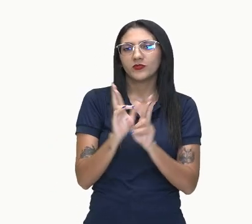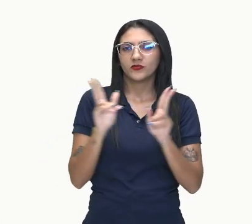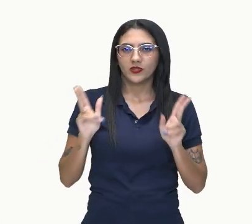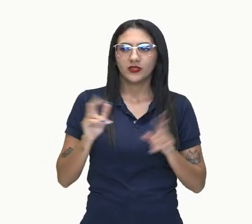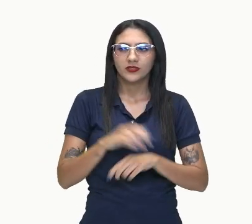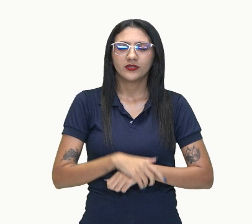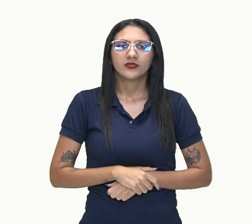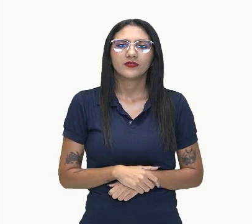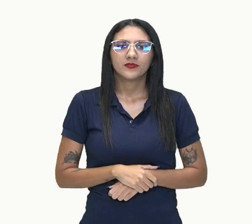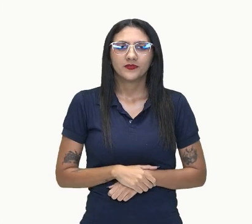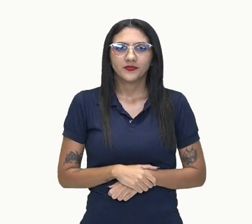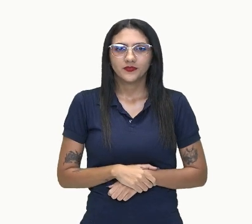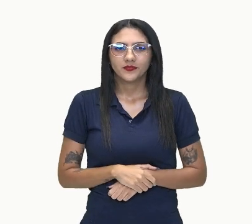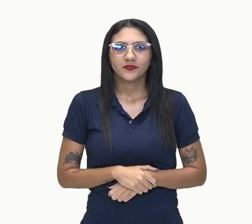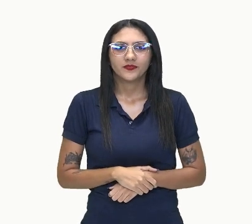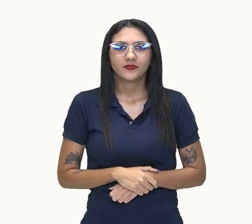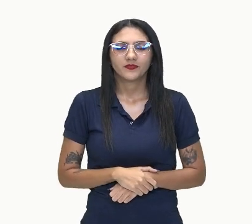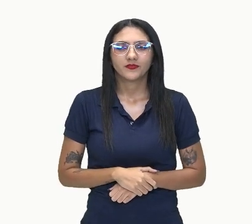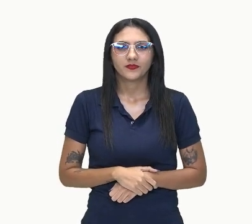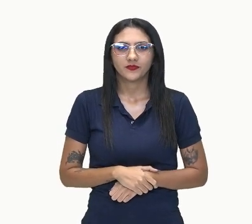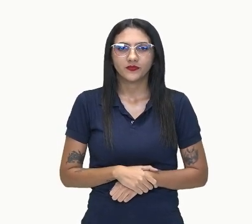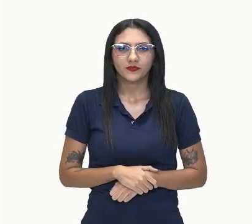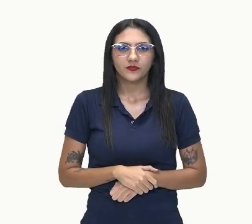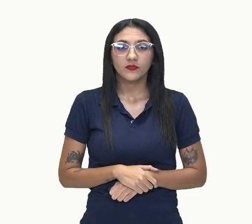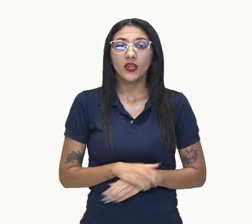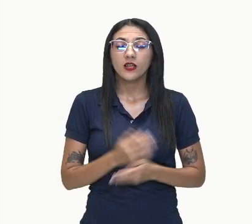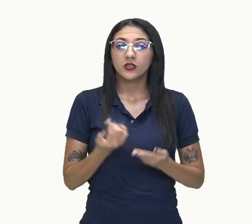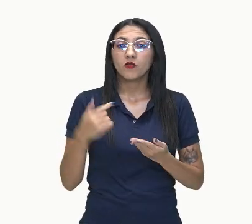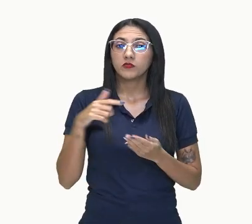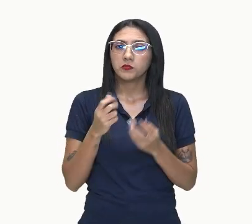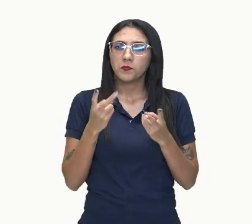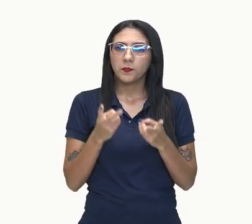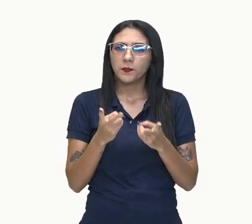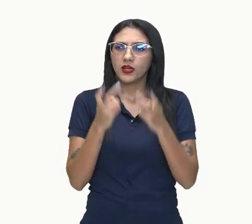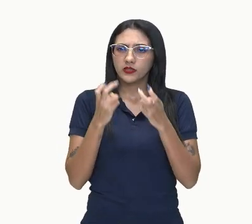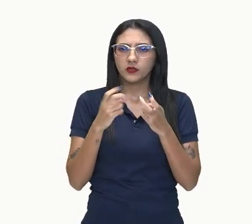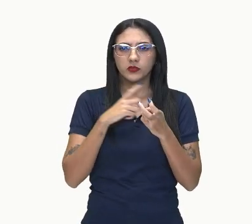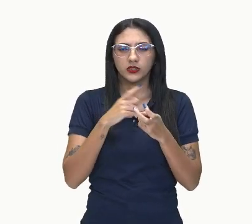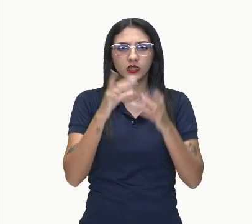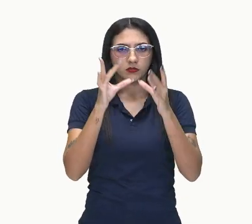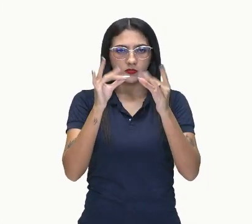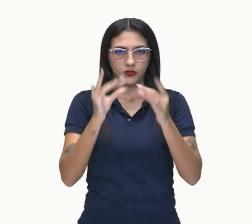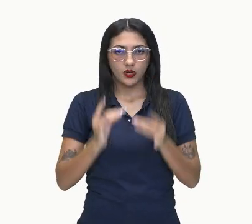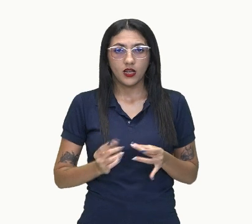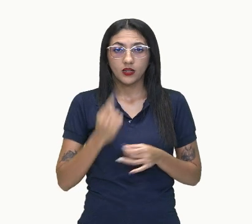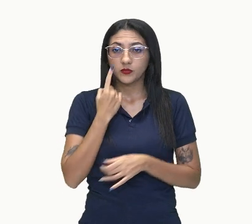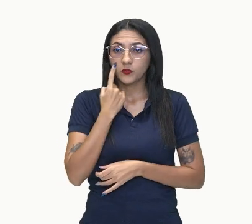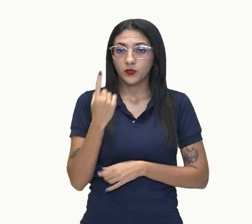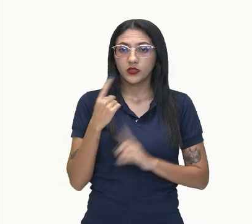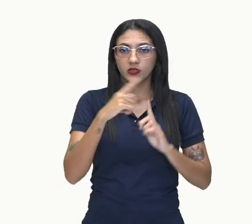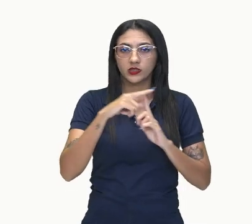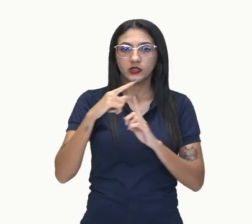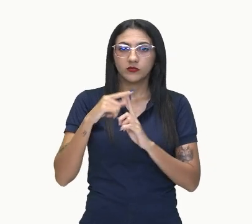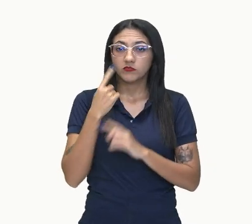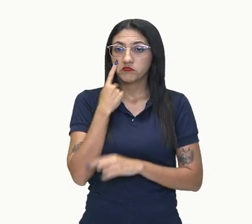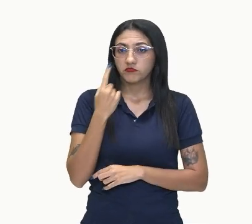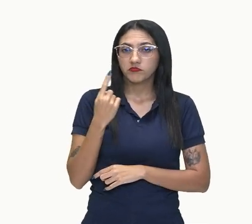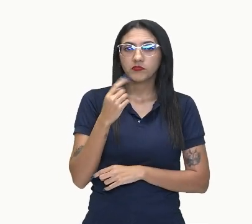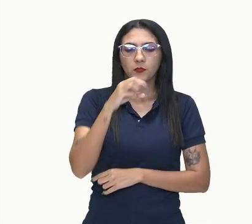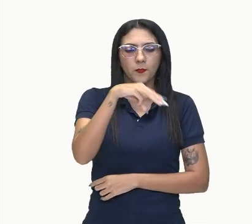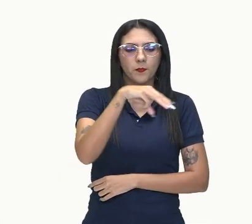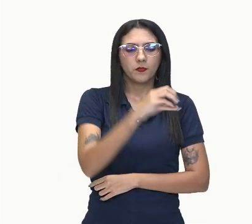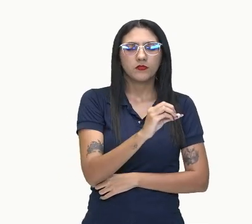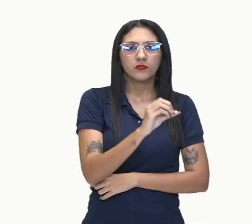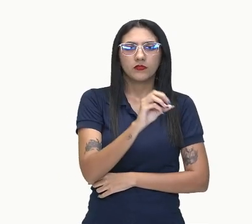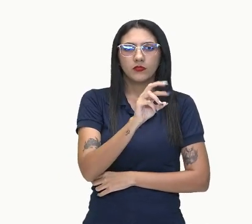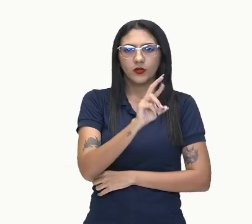ok? Então, vocês podem observar que quando eu estou falando de long adjectives, eu vou usar aí o more,